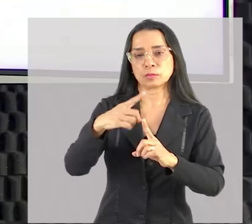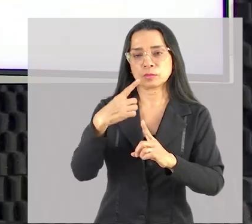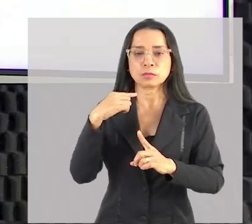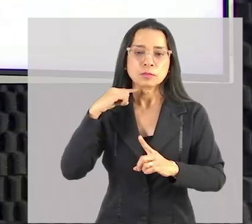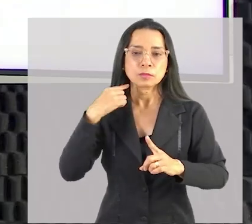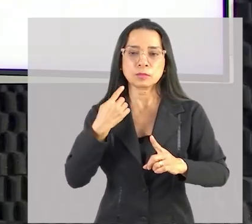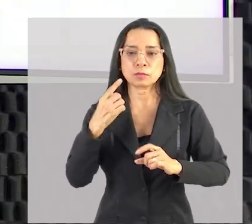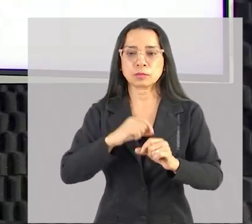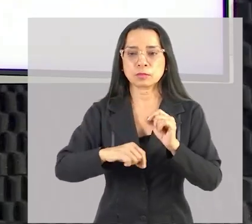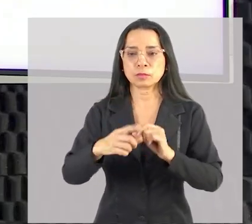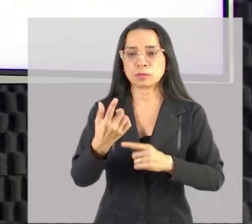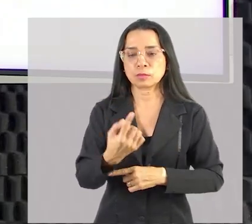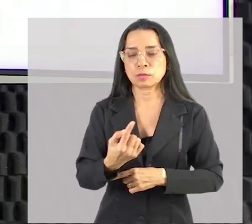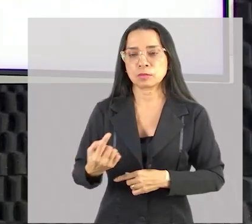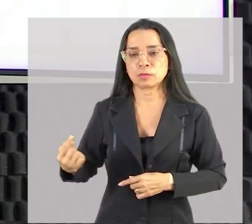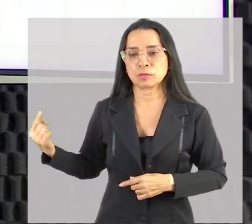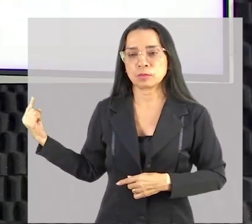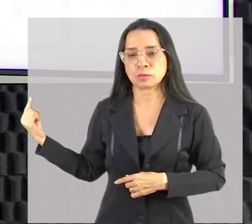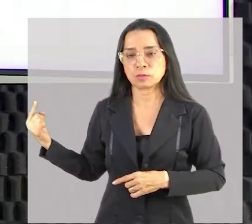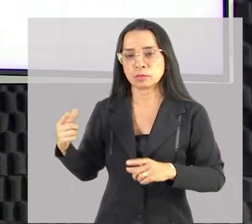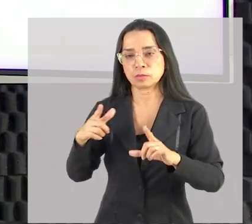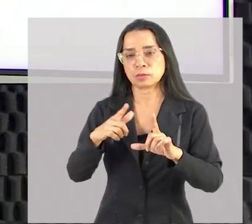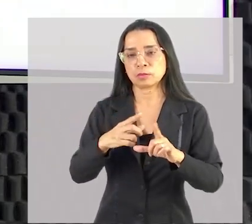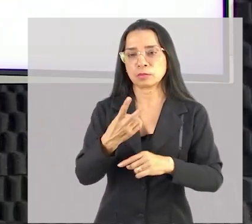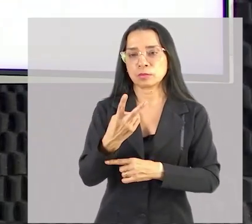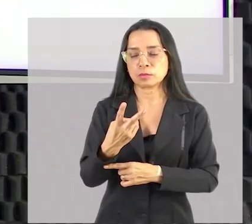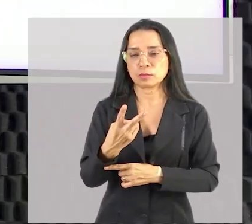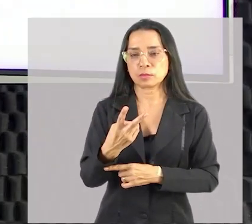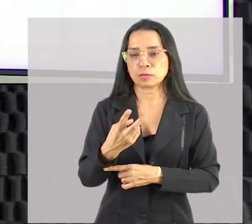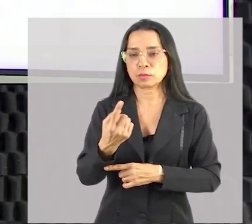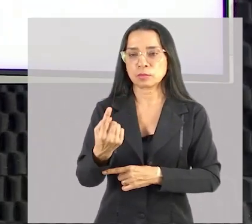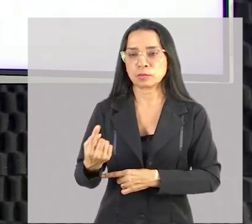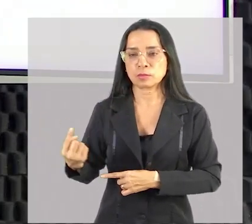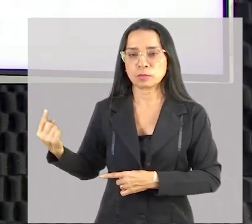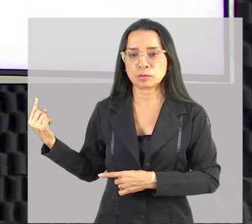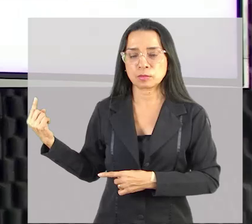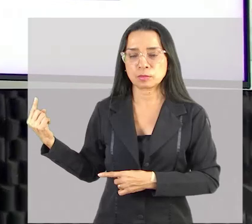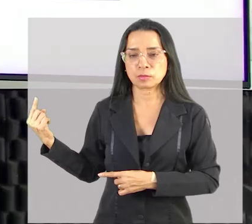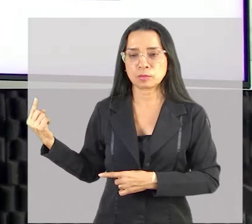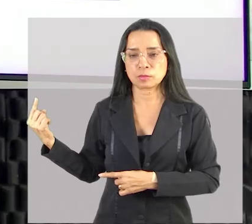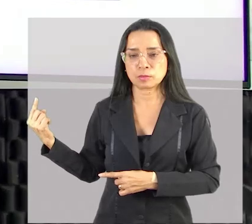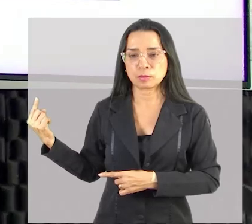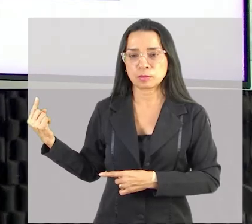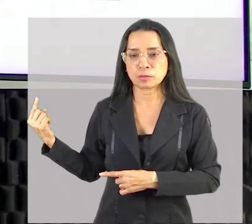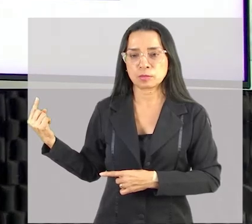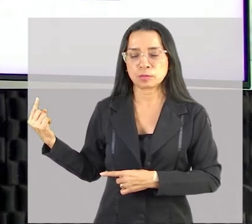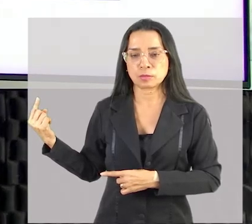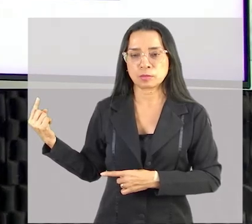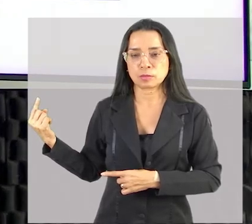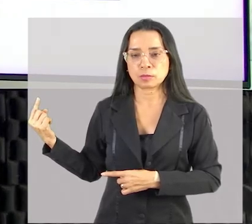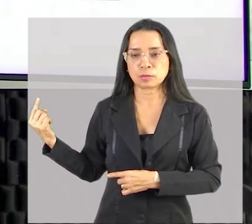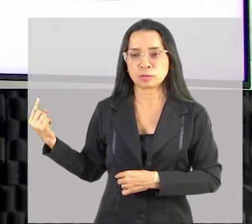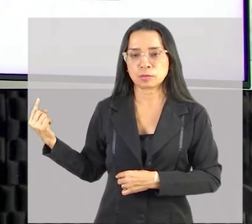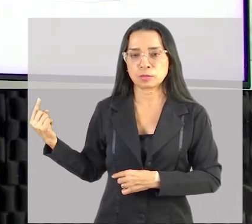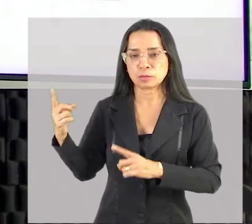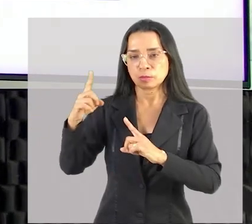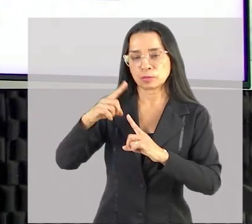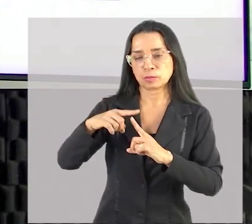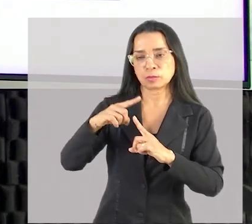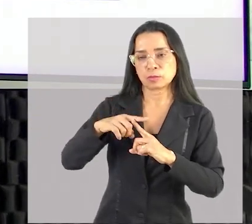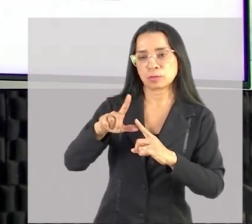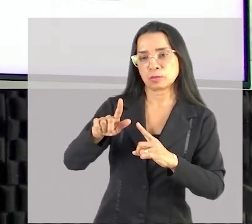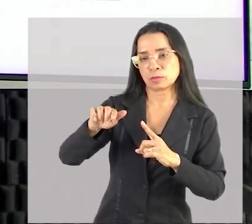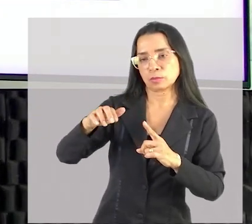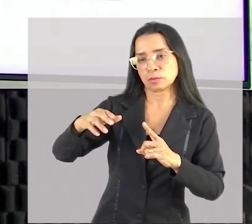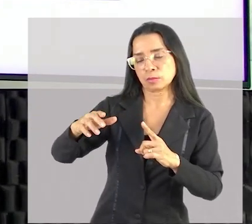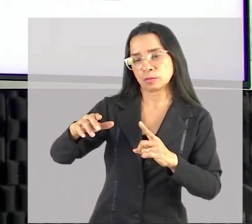Fotovoltaico não, né, gente? Ele converte energia solar em energia elétrica e armazena em baterias. Então, esse tipo de gerador